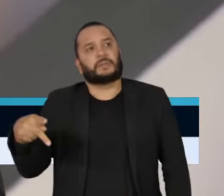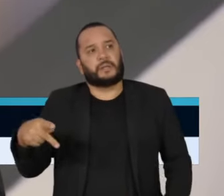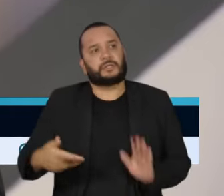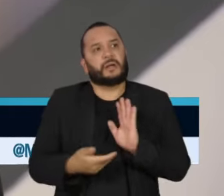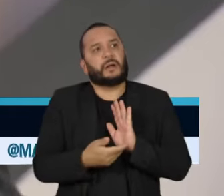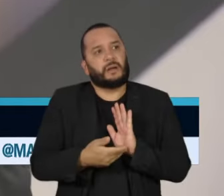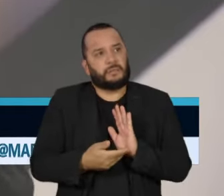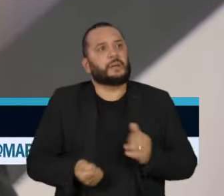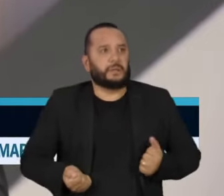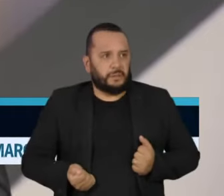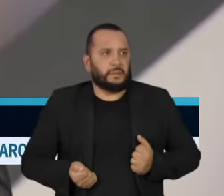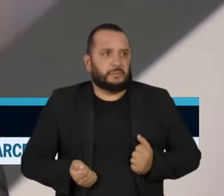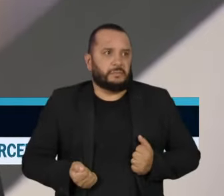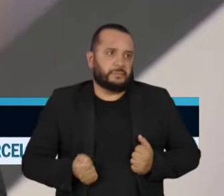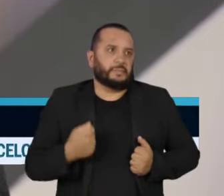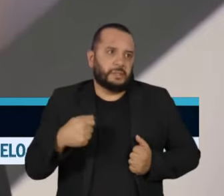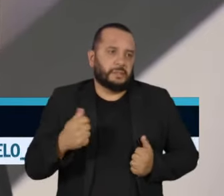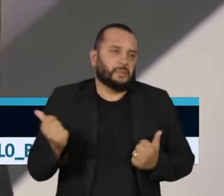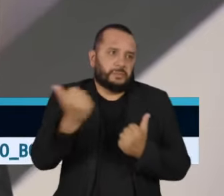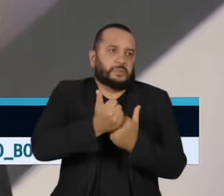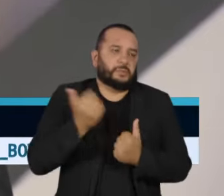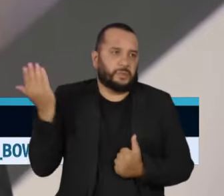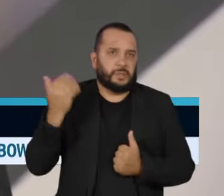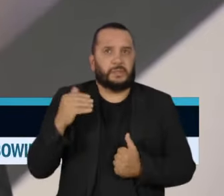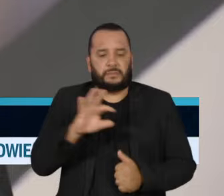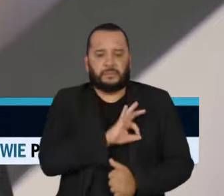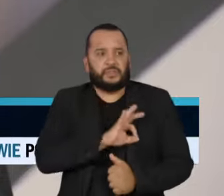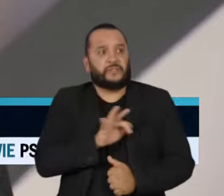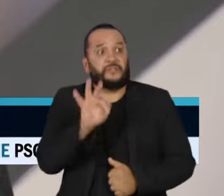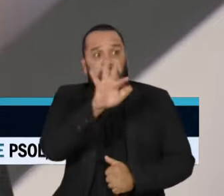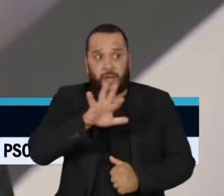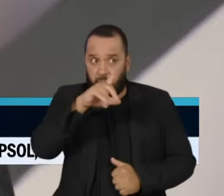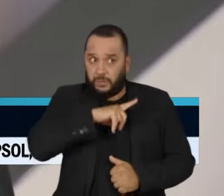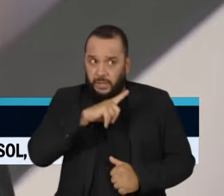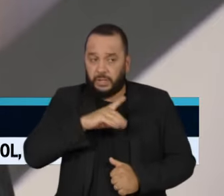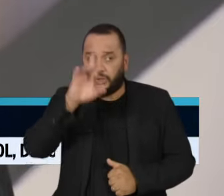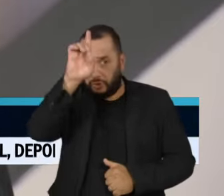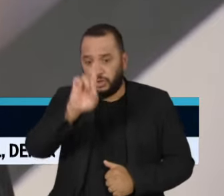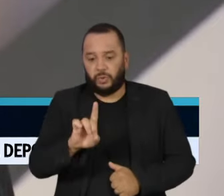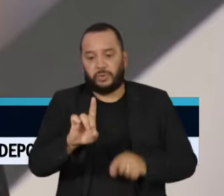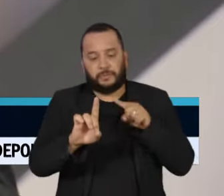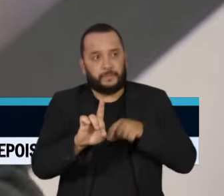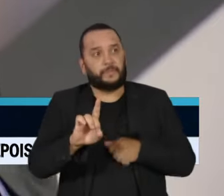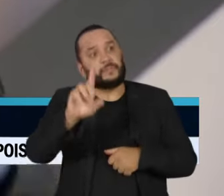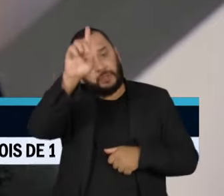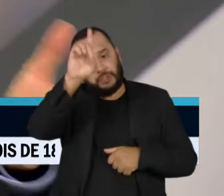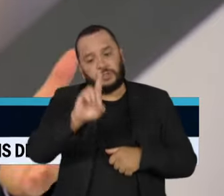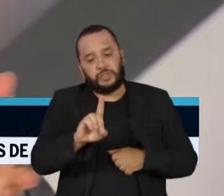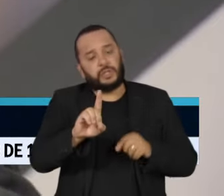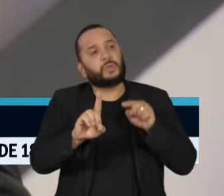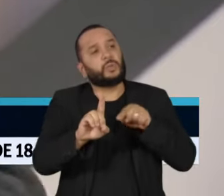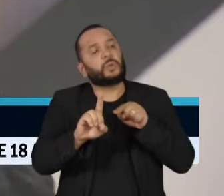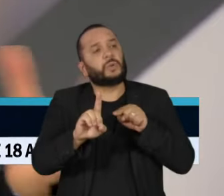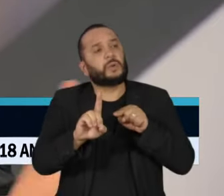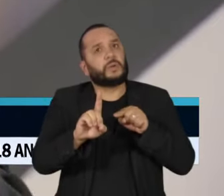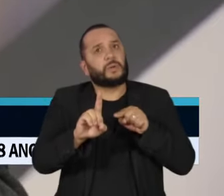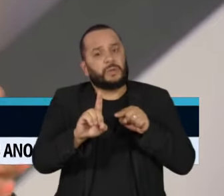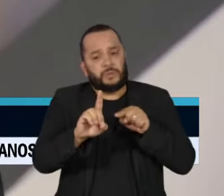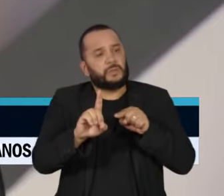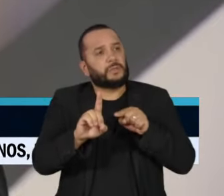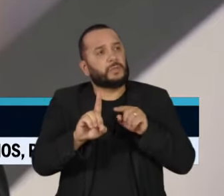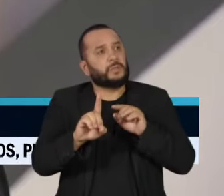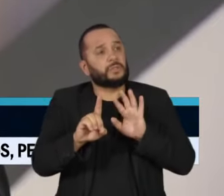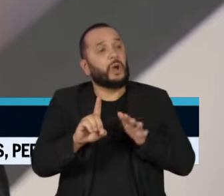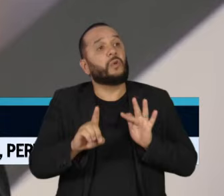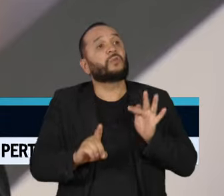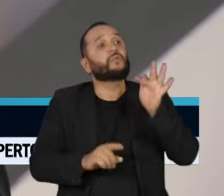como titular. Por exemplo, a Polícia Federal tem um diretor atual. O diretor interino, o futuro diretor é quem está gestionando